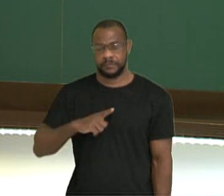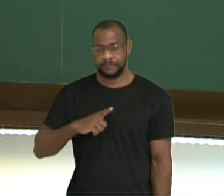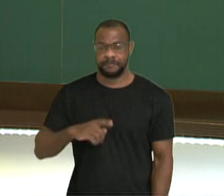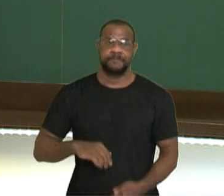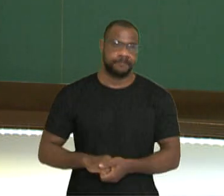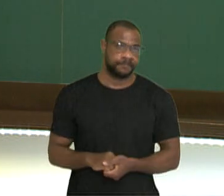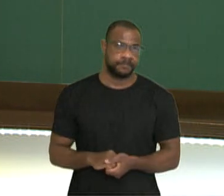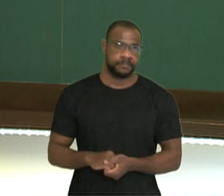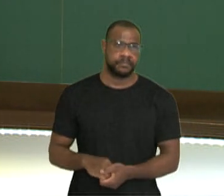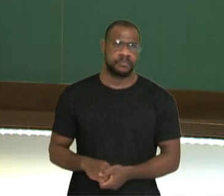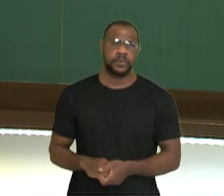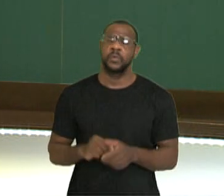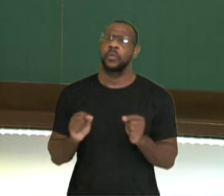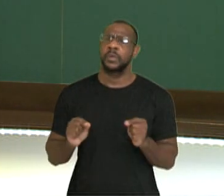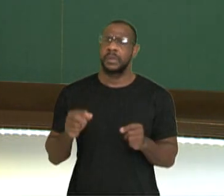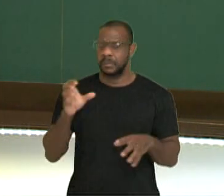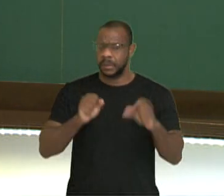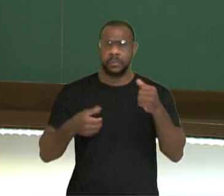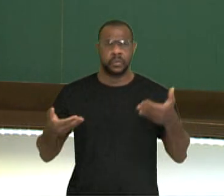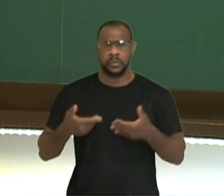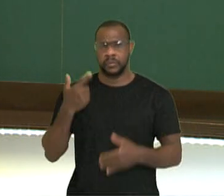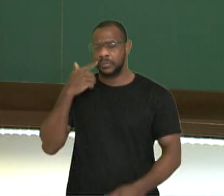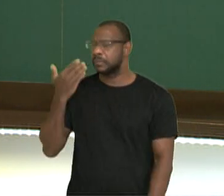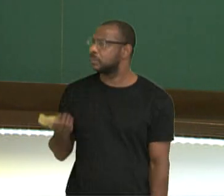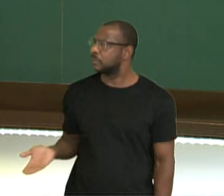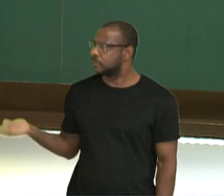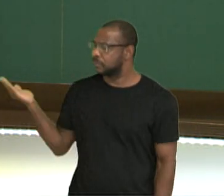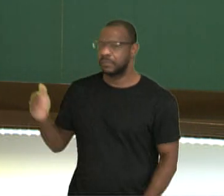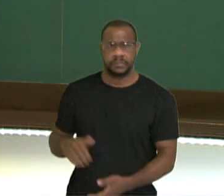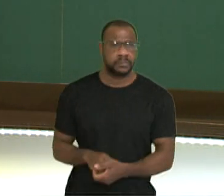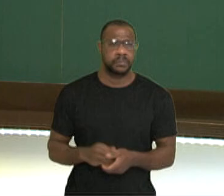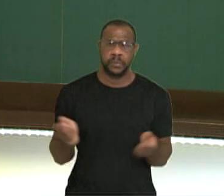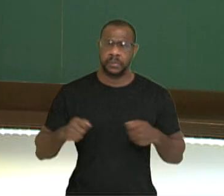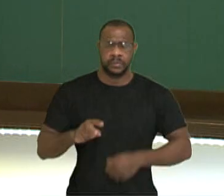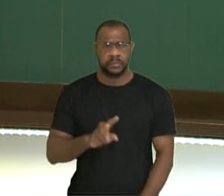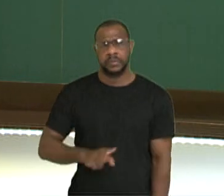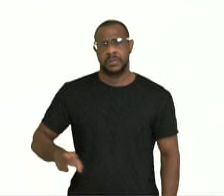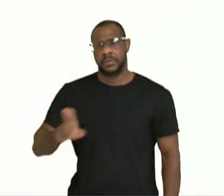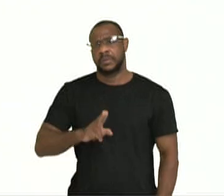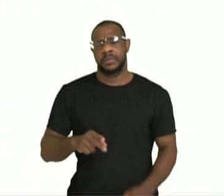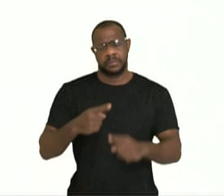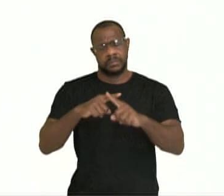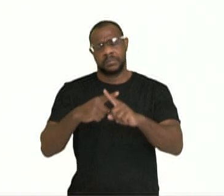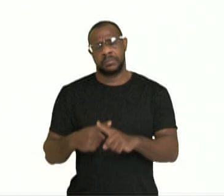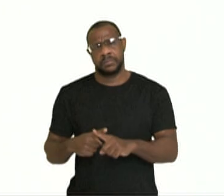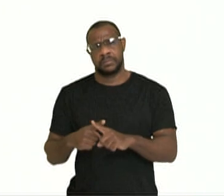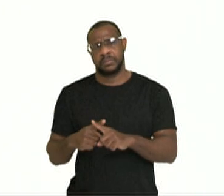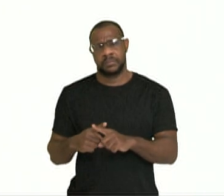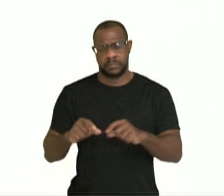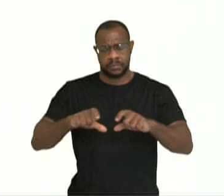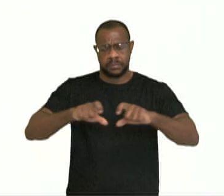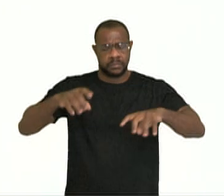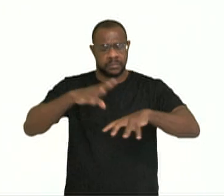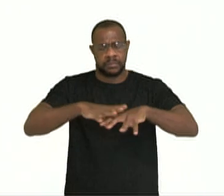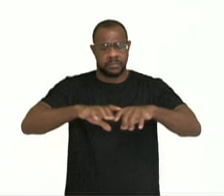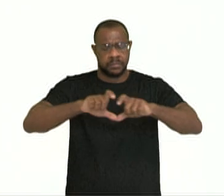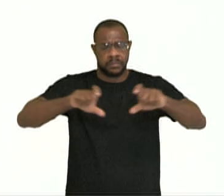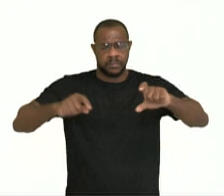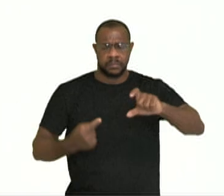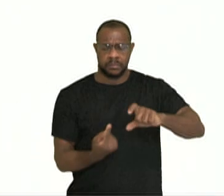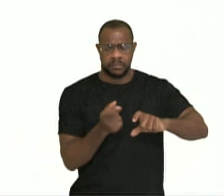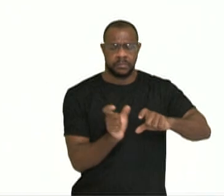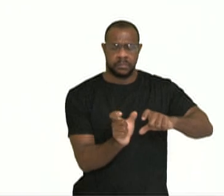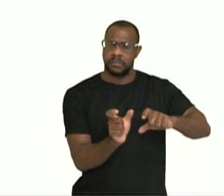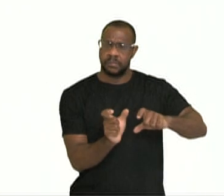Bom, o que nós vimos nessa aula? Nessa aula, nós podemos utilizar a multiplicação entre monômios para determinar o volume de uma